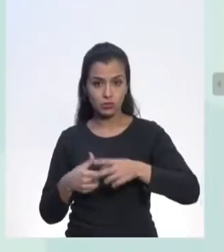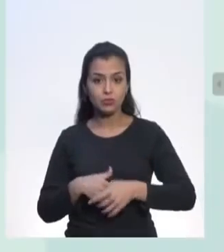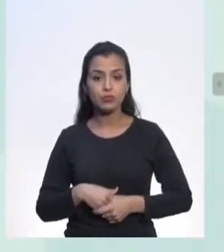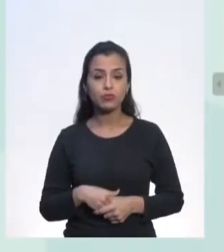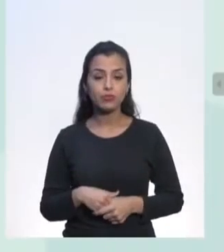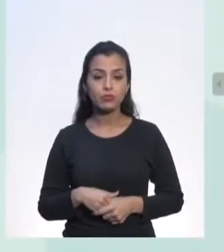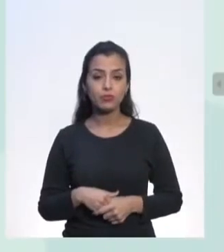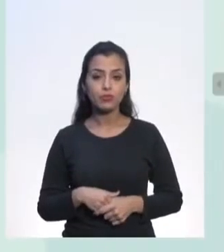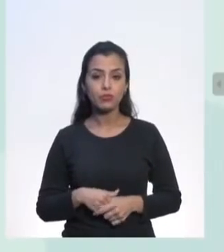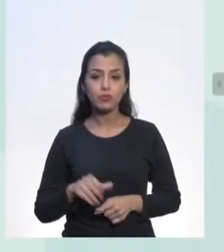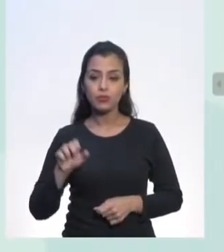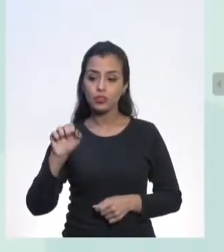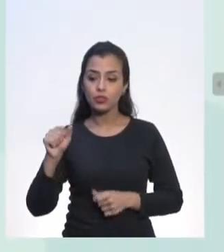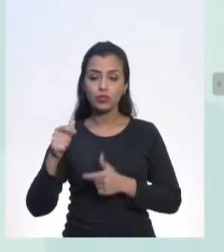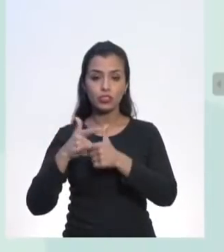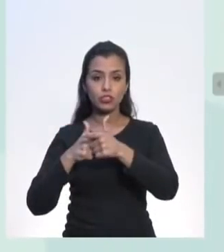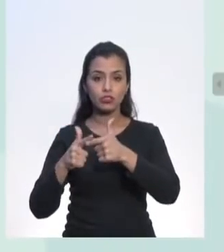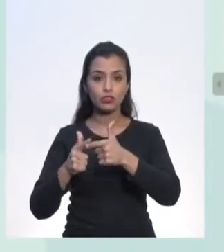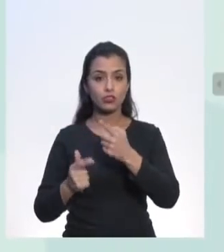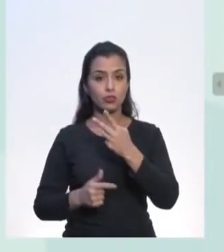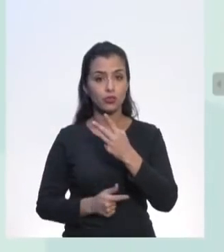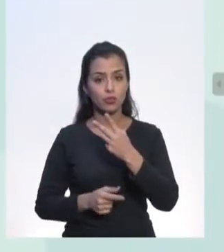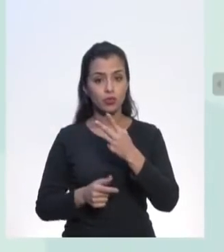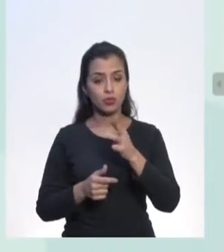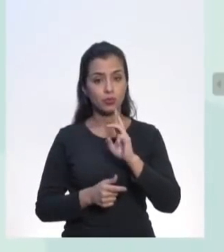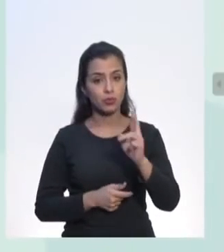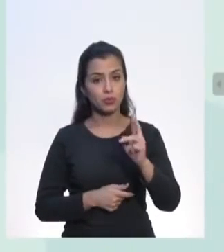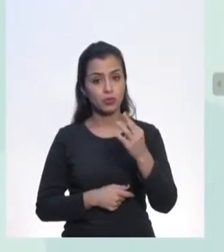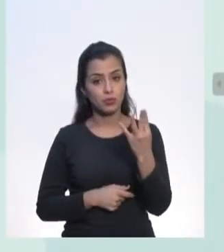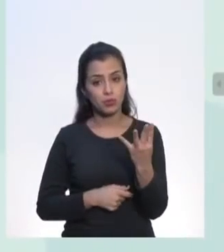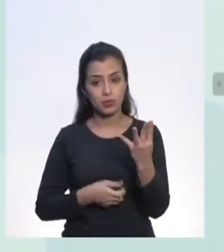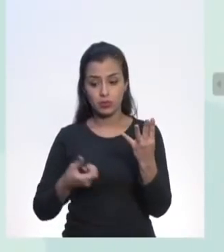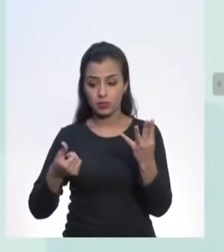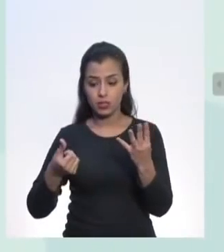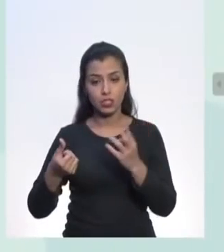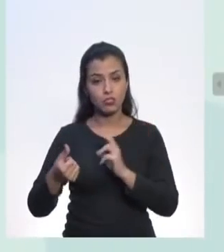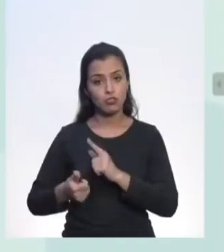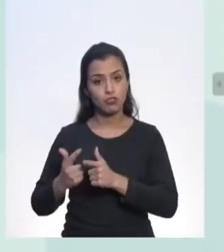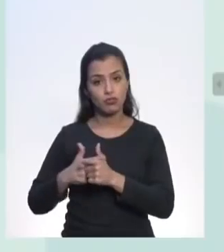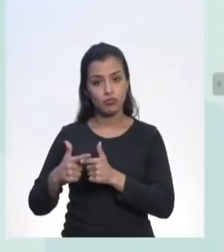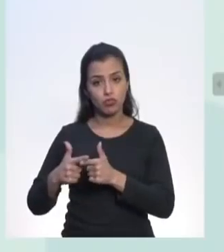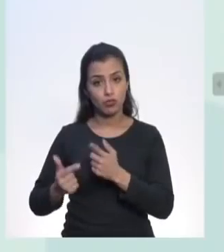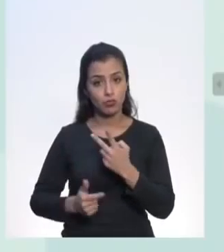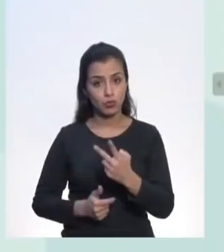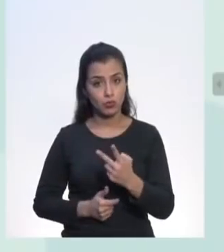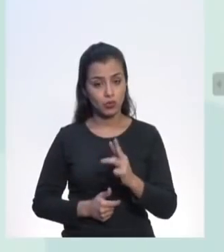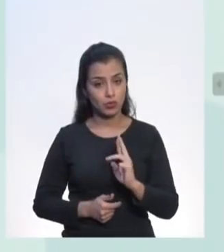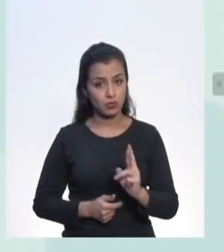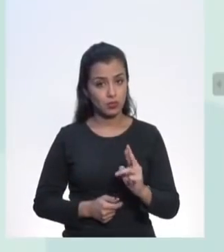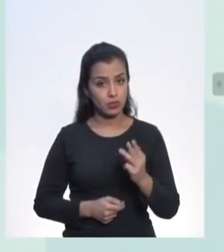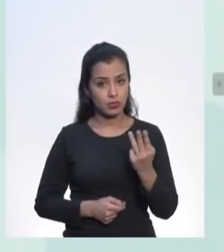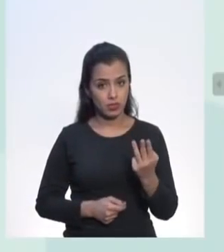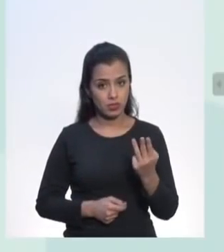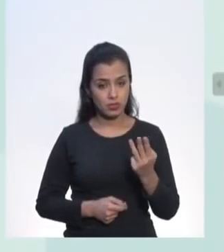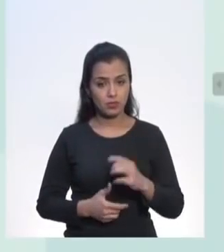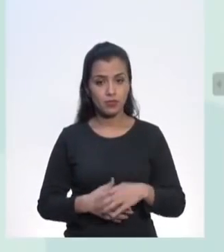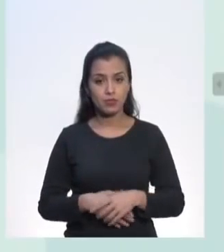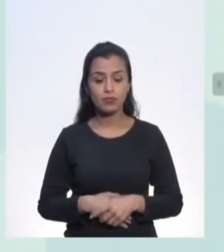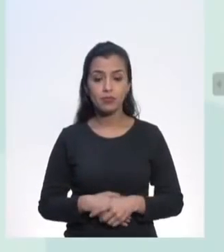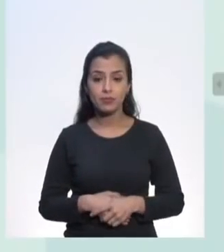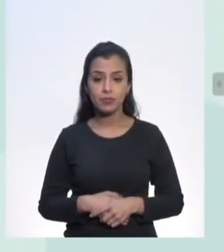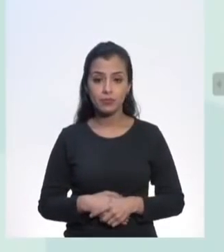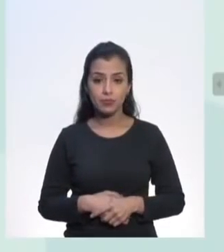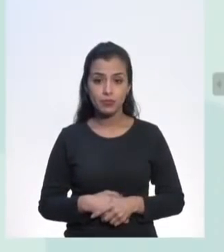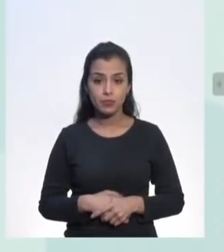vamos ter 8 dividido por 2, 4. E 6 dividido por 2, 3. E aqui nós podemos simplificar